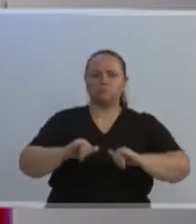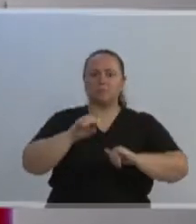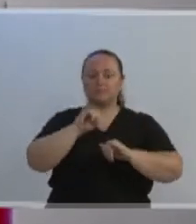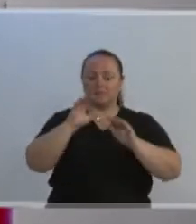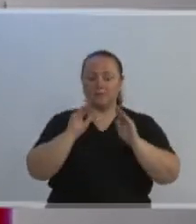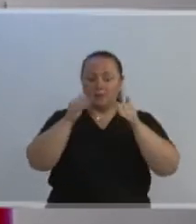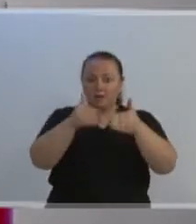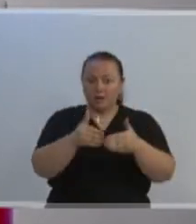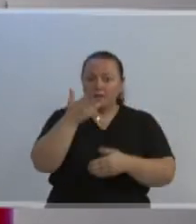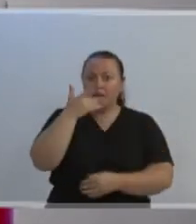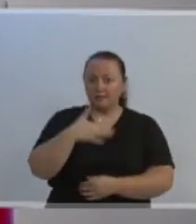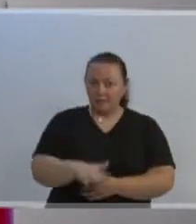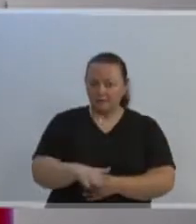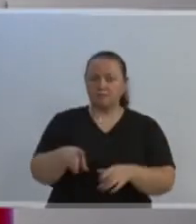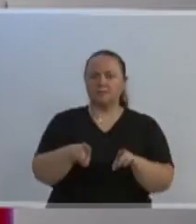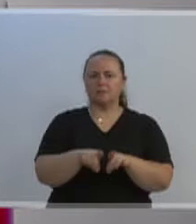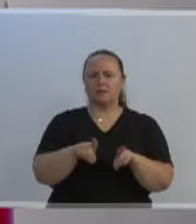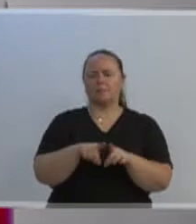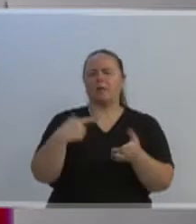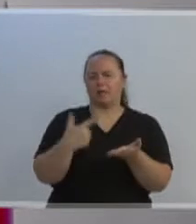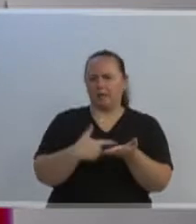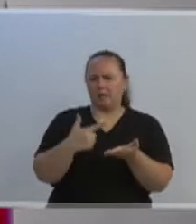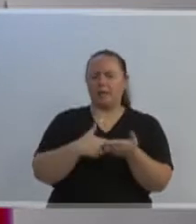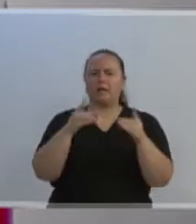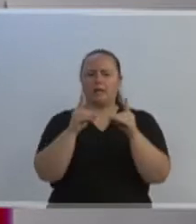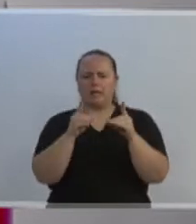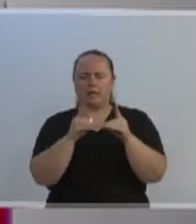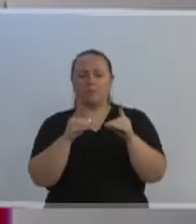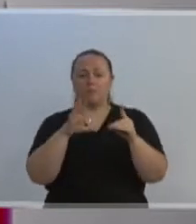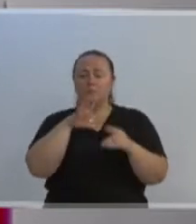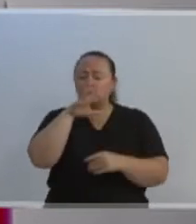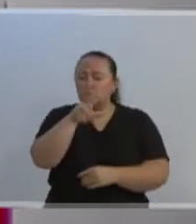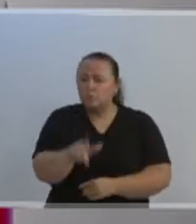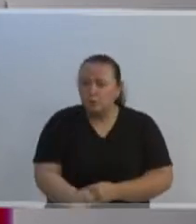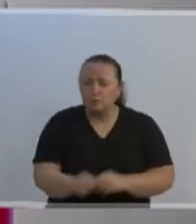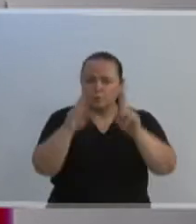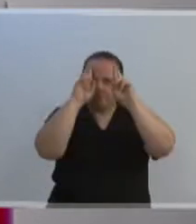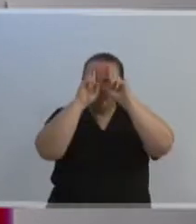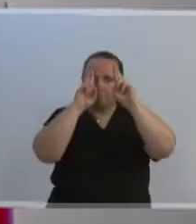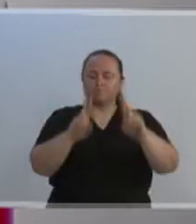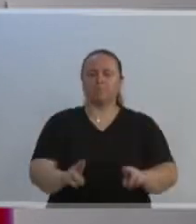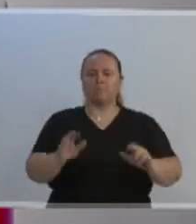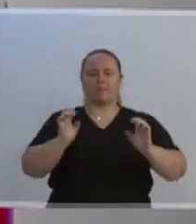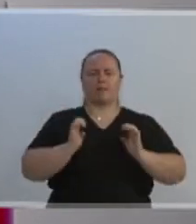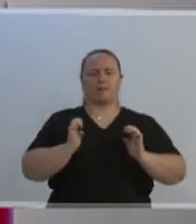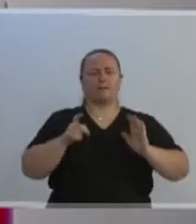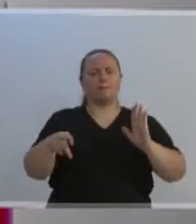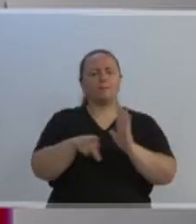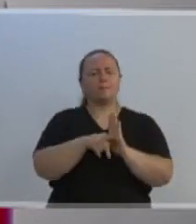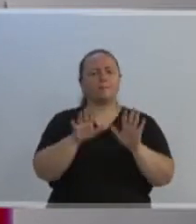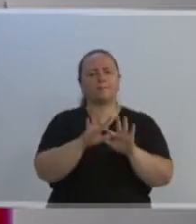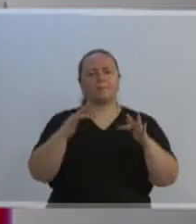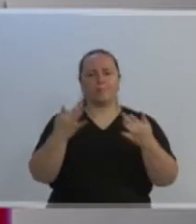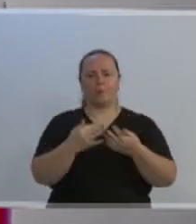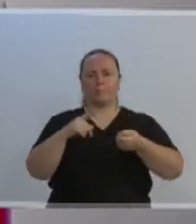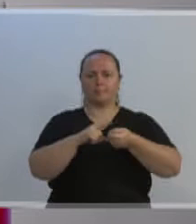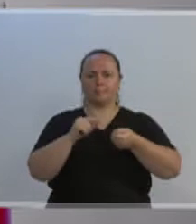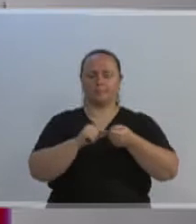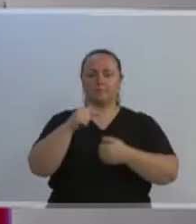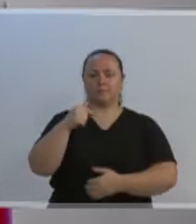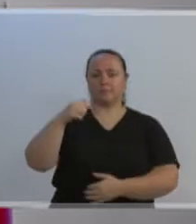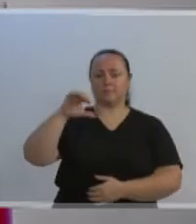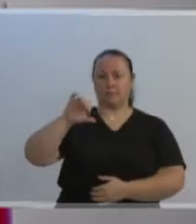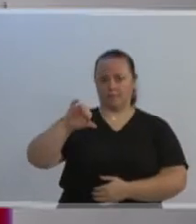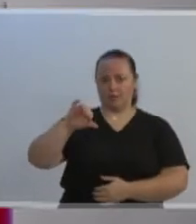criança, inclusive livros didáticos, respeitem os valores éticos da família. Artigo 79, diz o